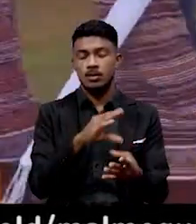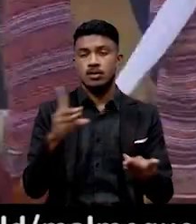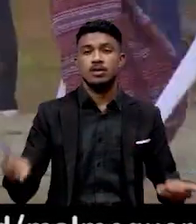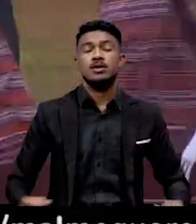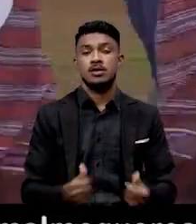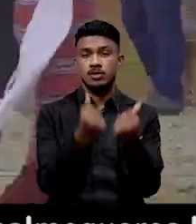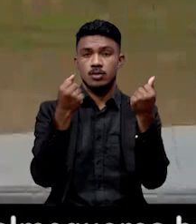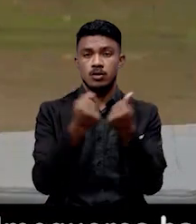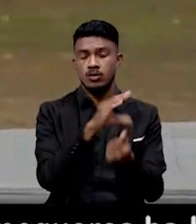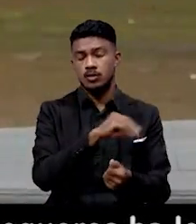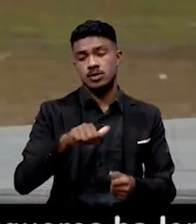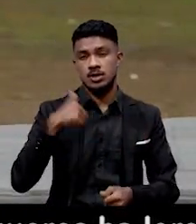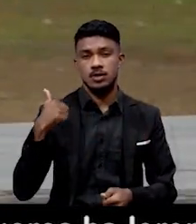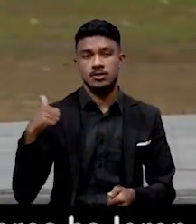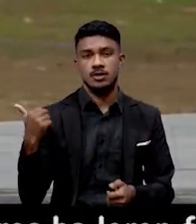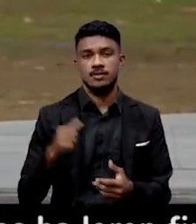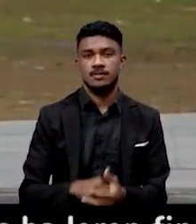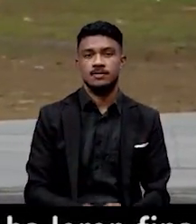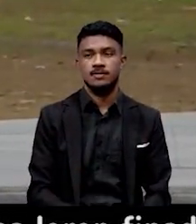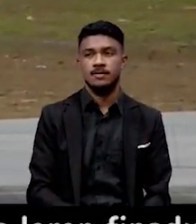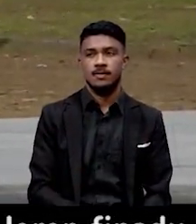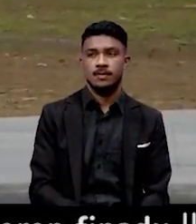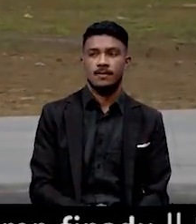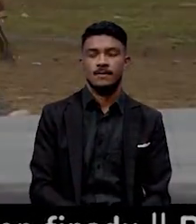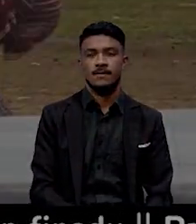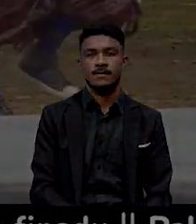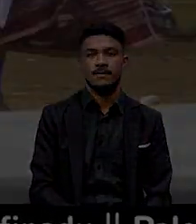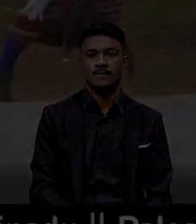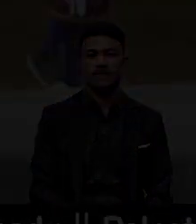Comunitário no Selutan. Almeida dos Santos, bem-vinda, Ximenes GMN.